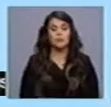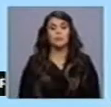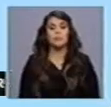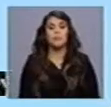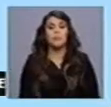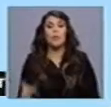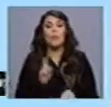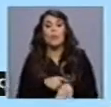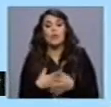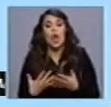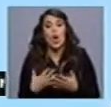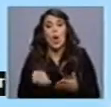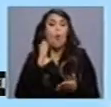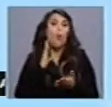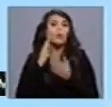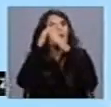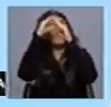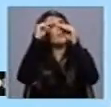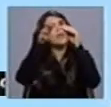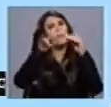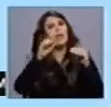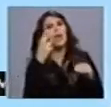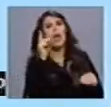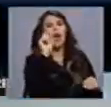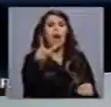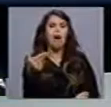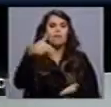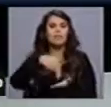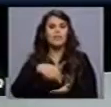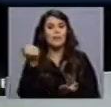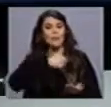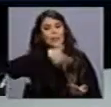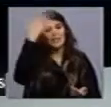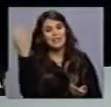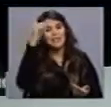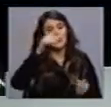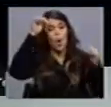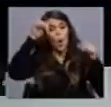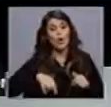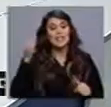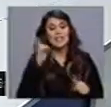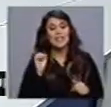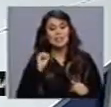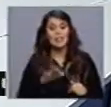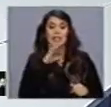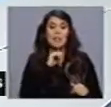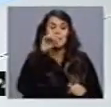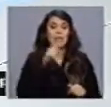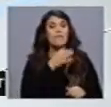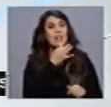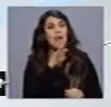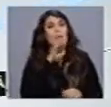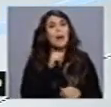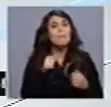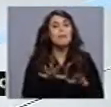Chega agora o momento da última fronteira. Miguel Gonçalves está connosco. Miguel, bom dia. E hoje é dia da mãe. Falamos também da mãe, mas de